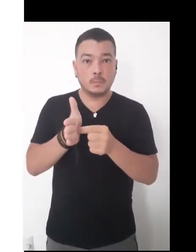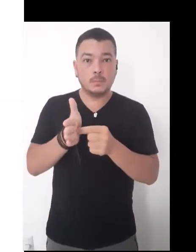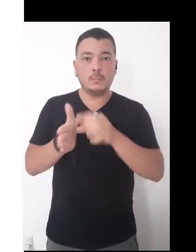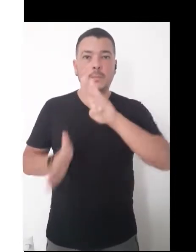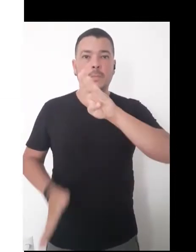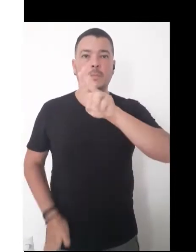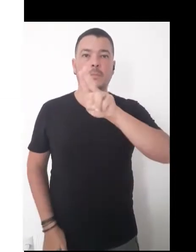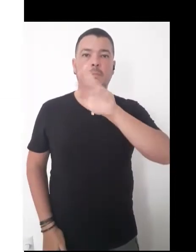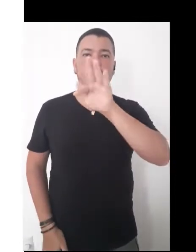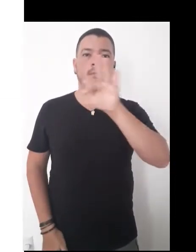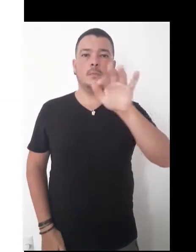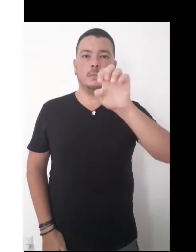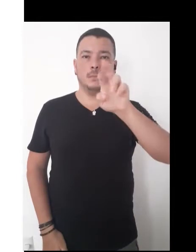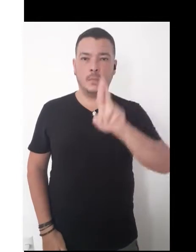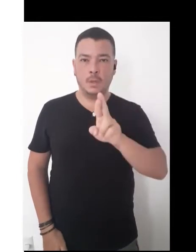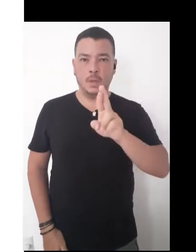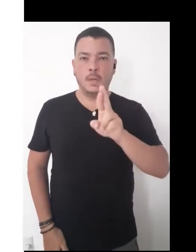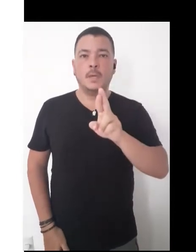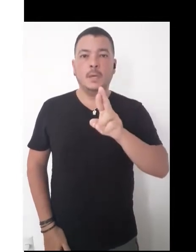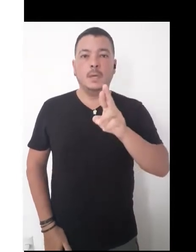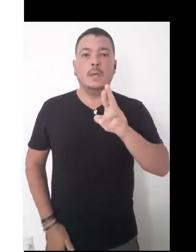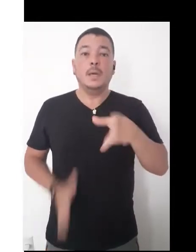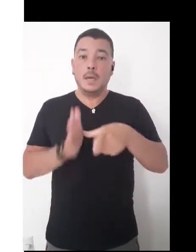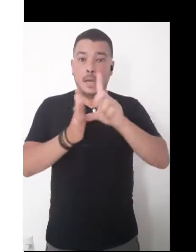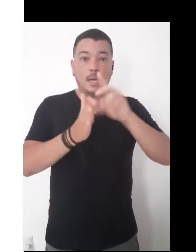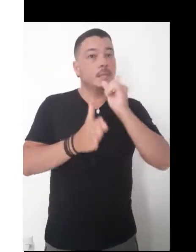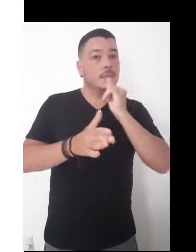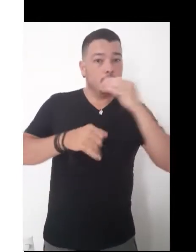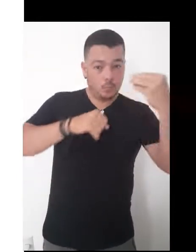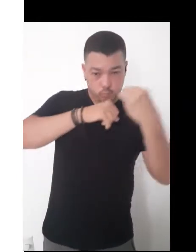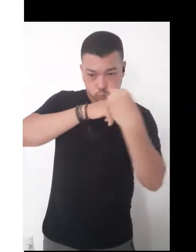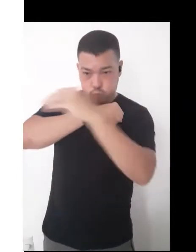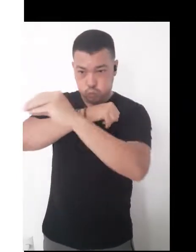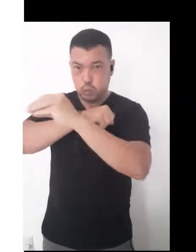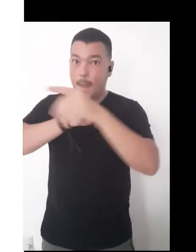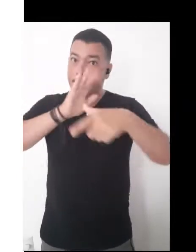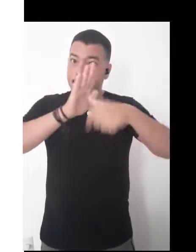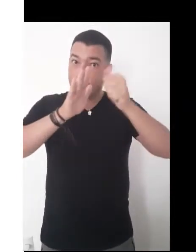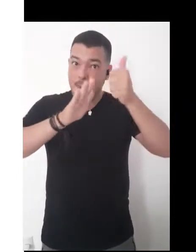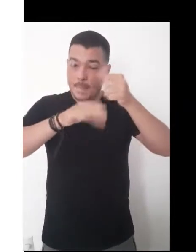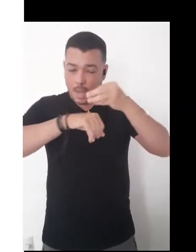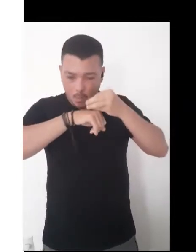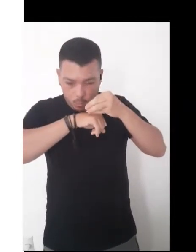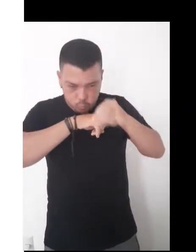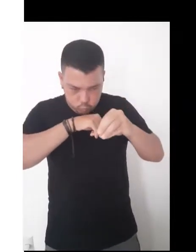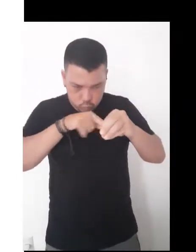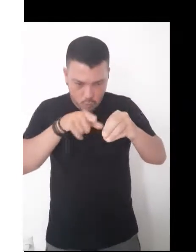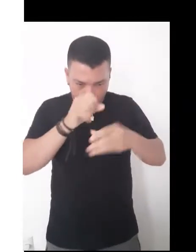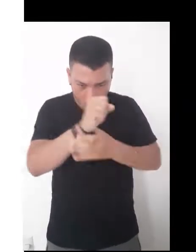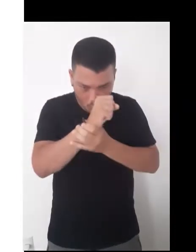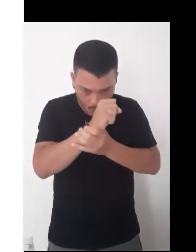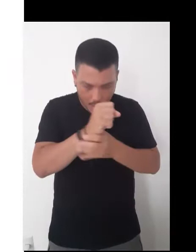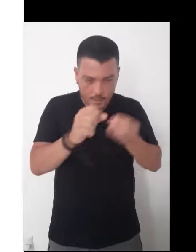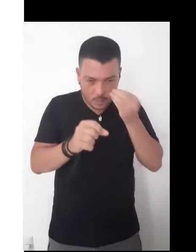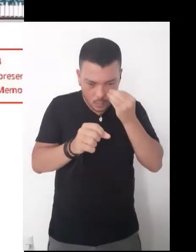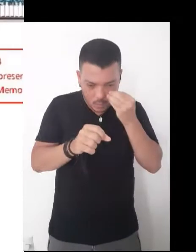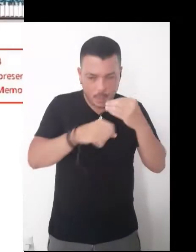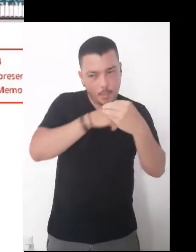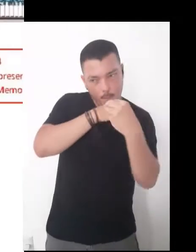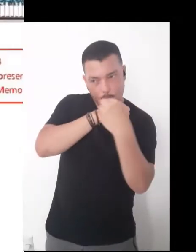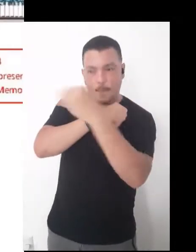né? Que é de armazenamento temporário antes de ser enviado para a placa-mãe. Então são memórias diferentes.